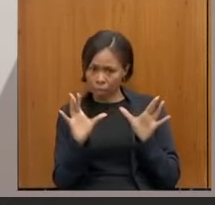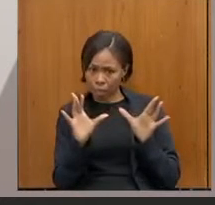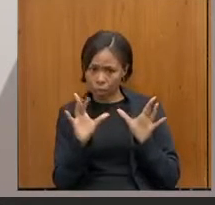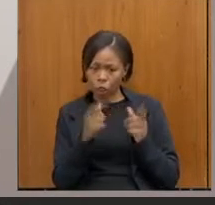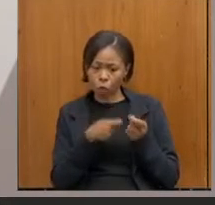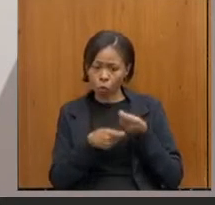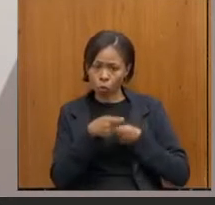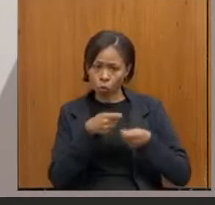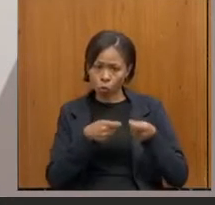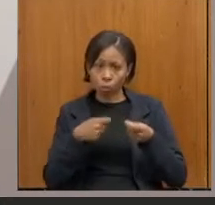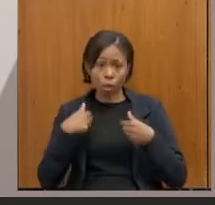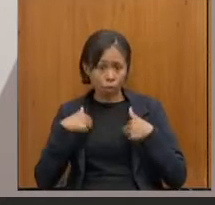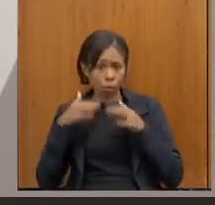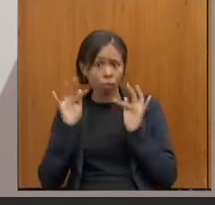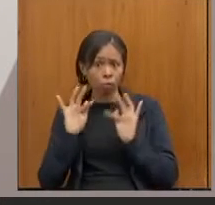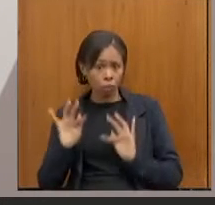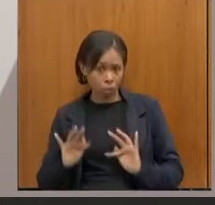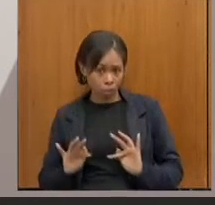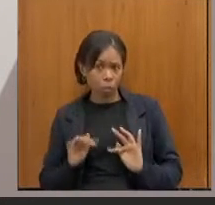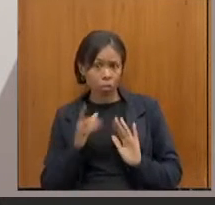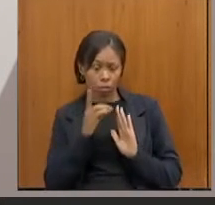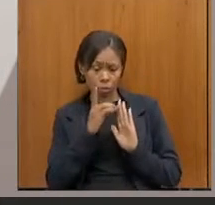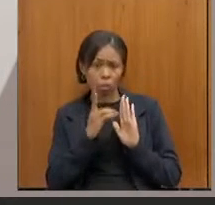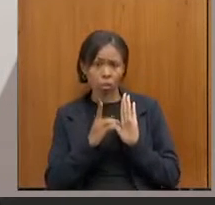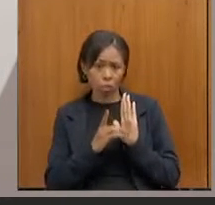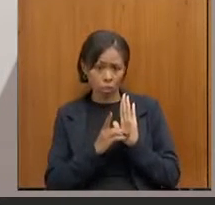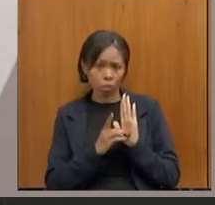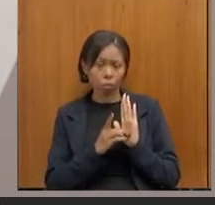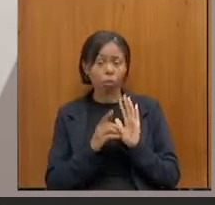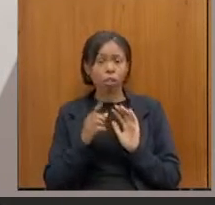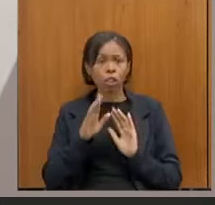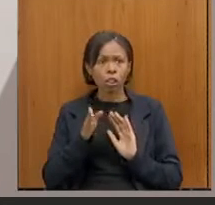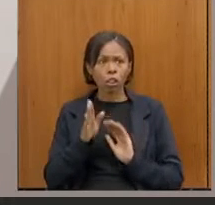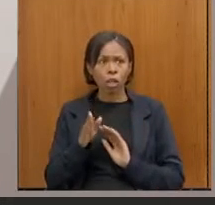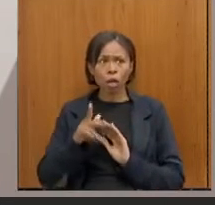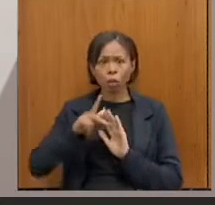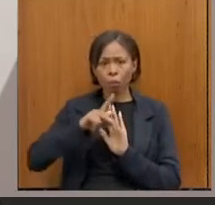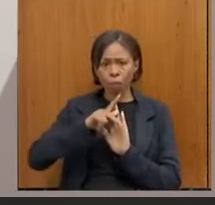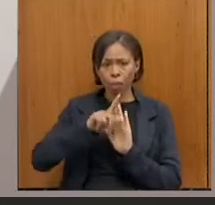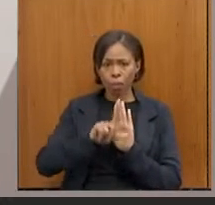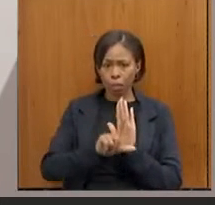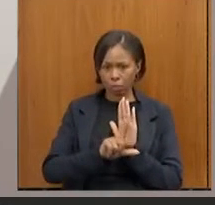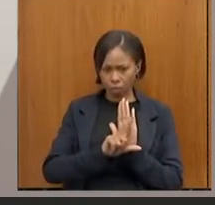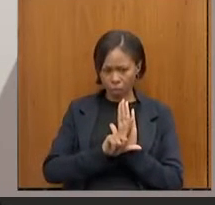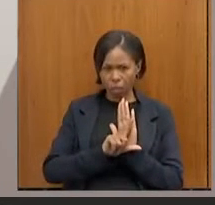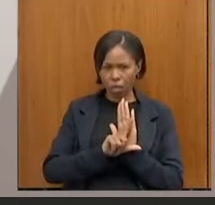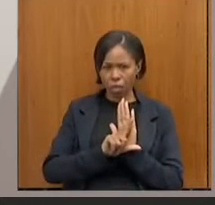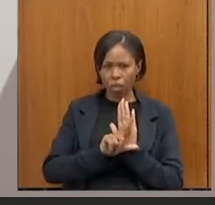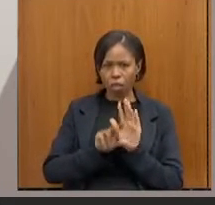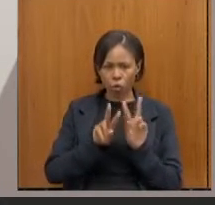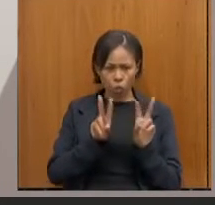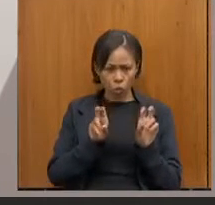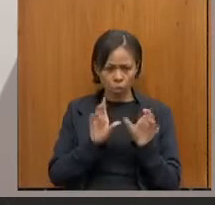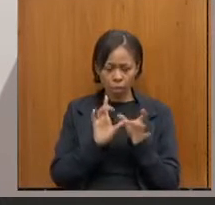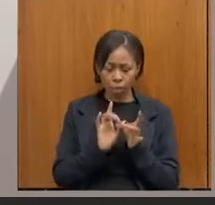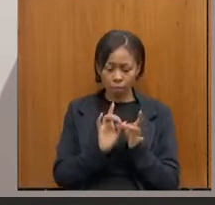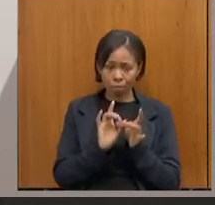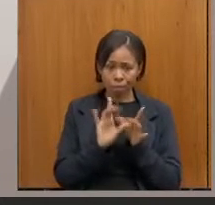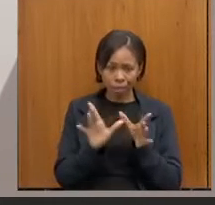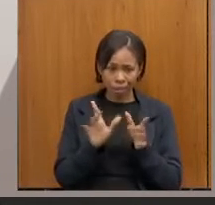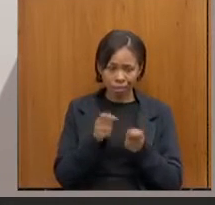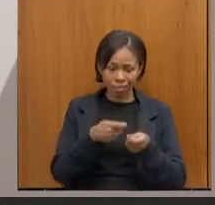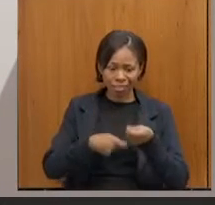vibrei muito quando Zema sou a gente já tinha parado com o nosso pele de liberdade Econômica qual